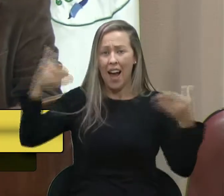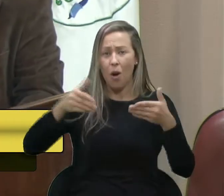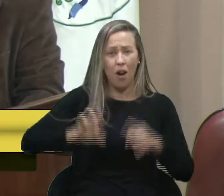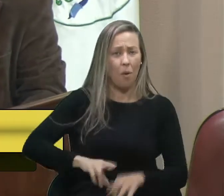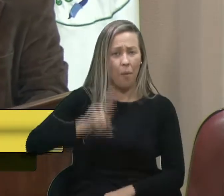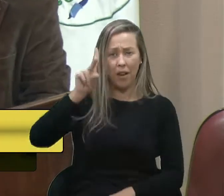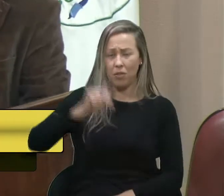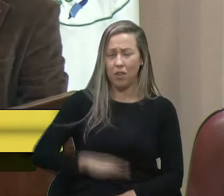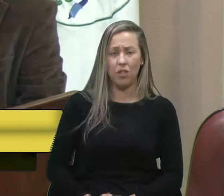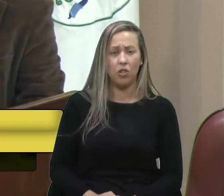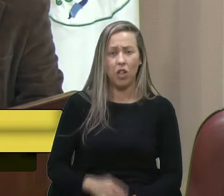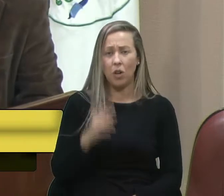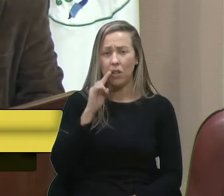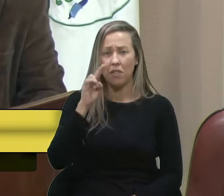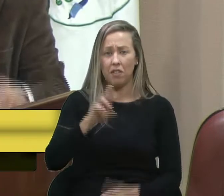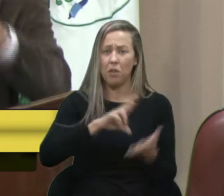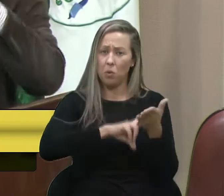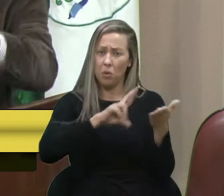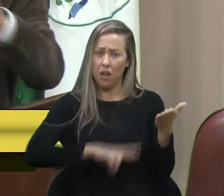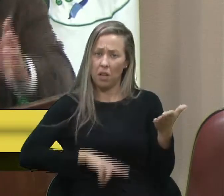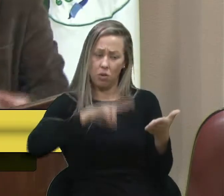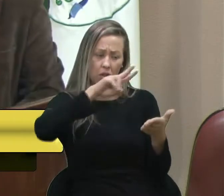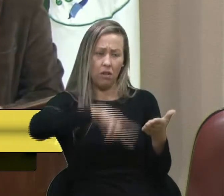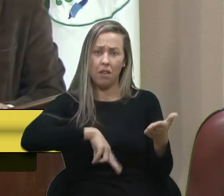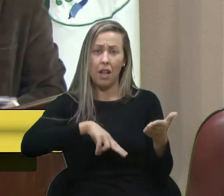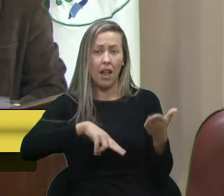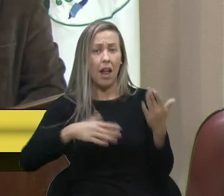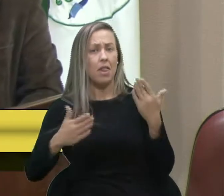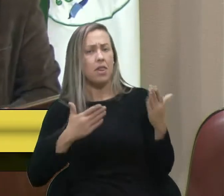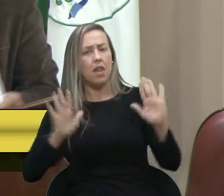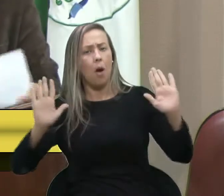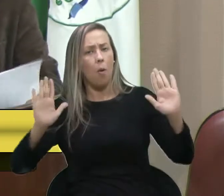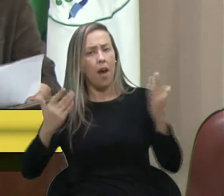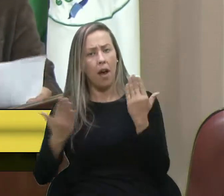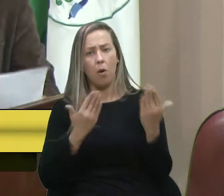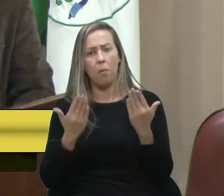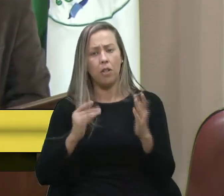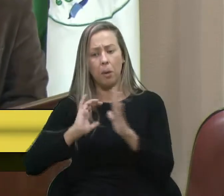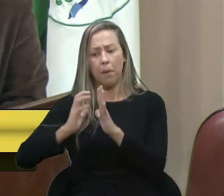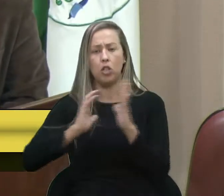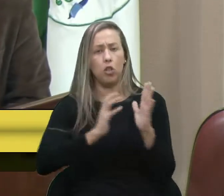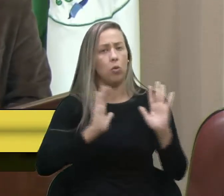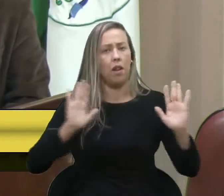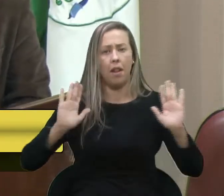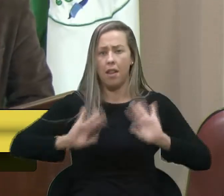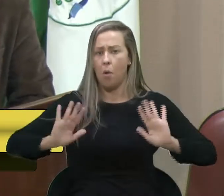Eu estava vendo aqui o relatório, mas não é o comparativo de partido que eu quero fazer.